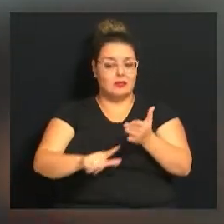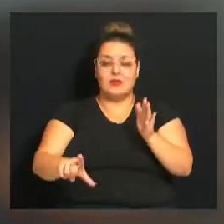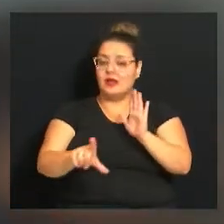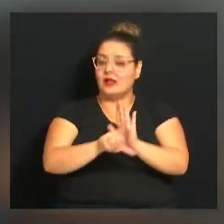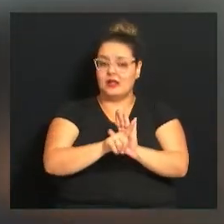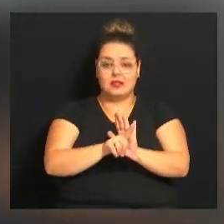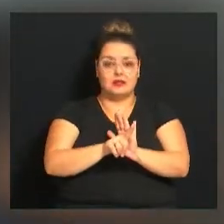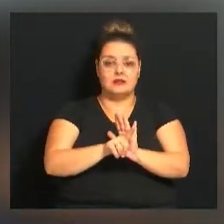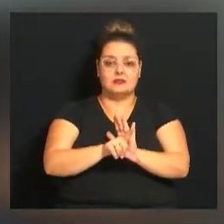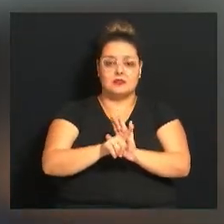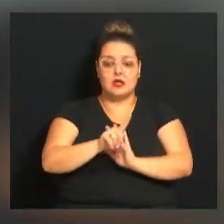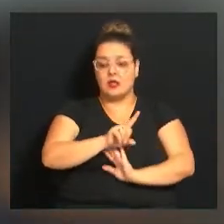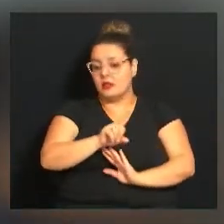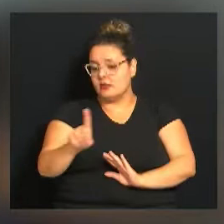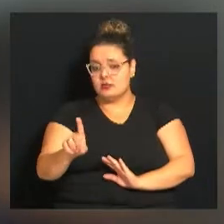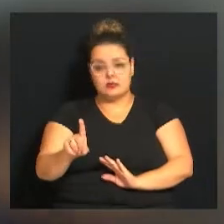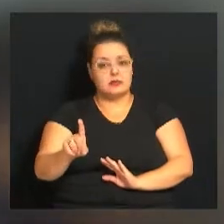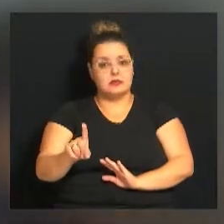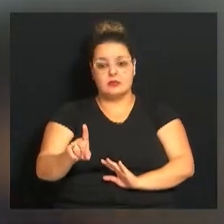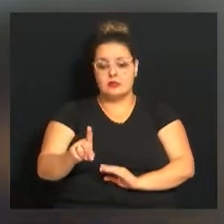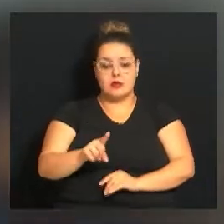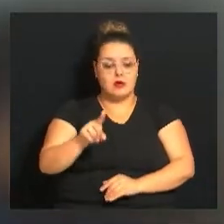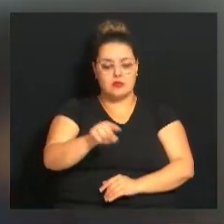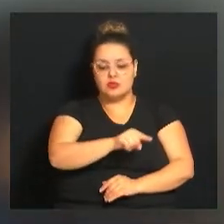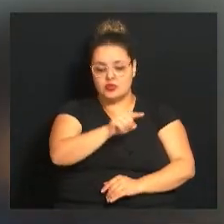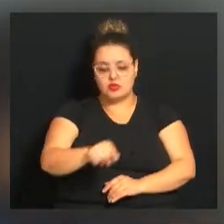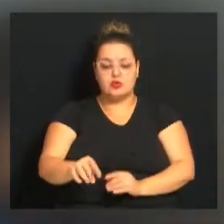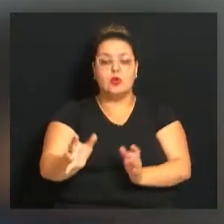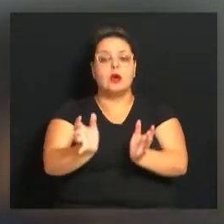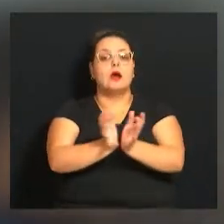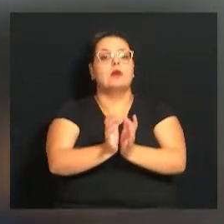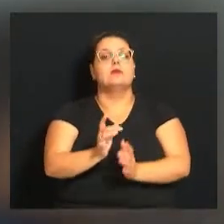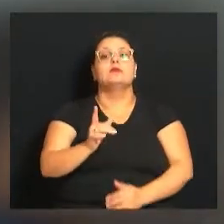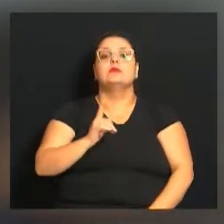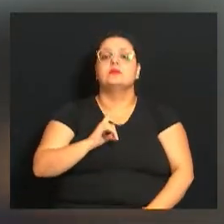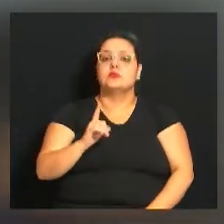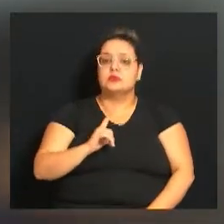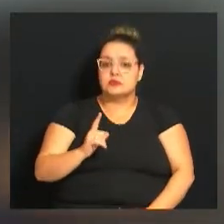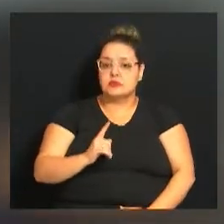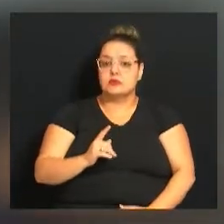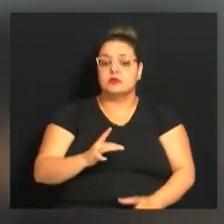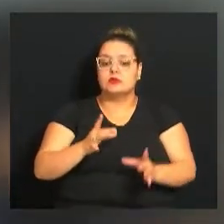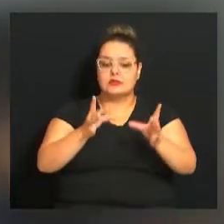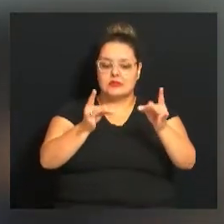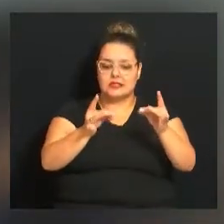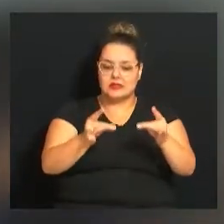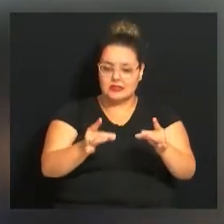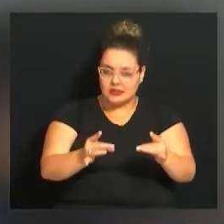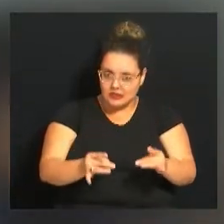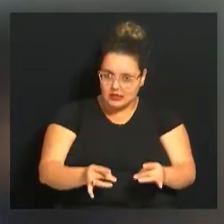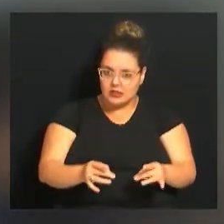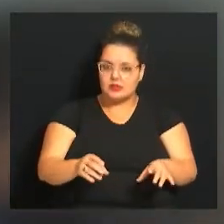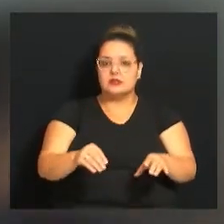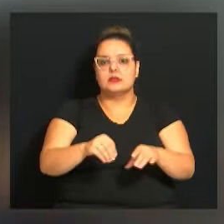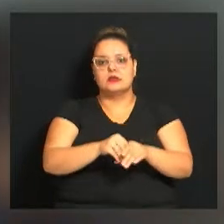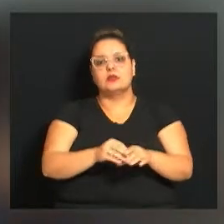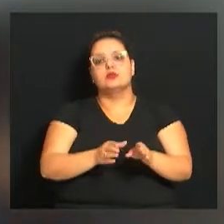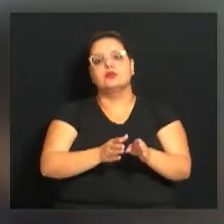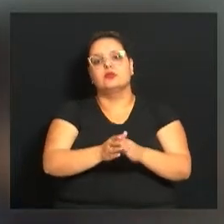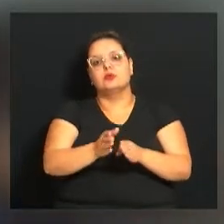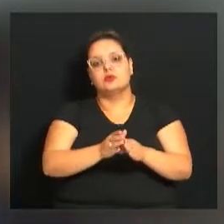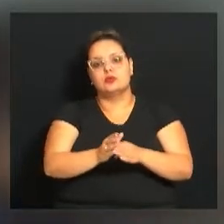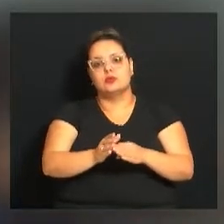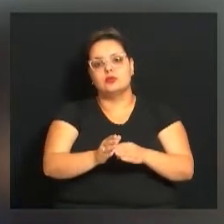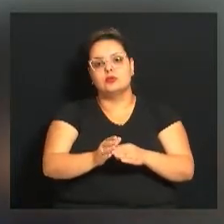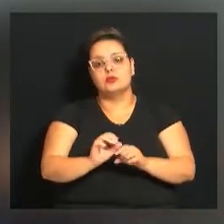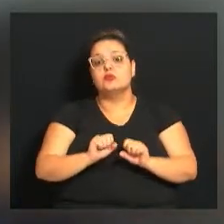elimina a existência dessa comissão que hoje, com todos esses componentes, está dentro do Conselho de